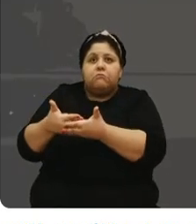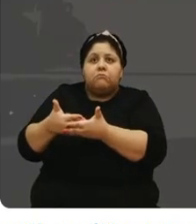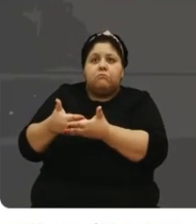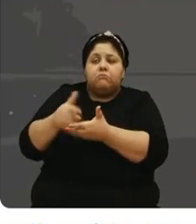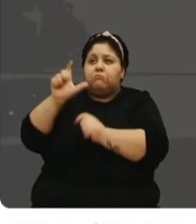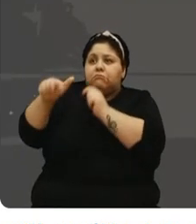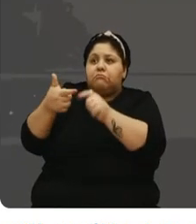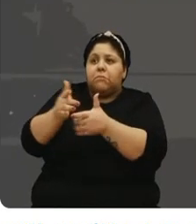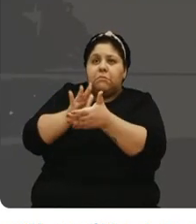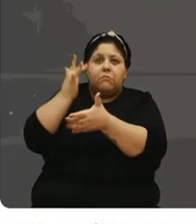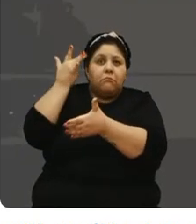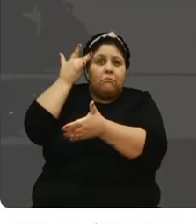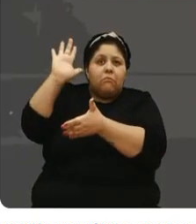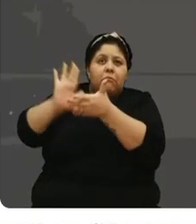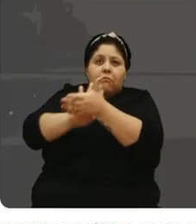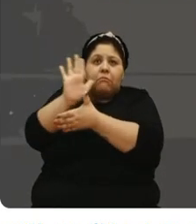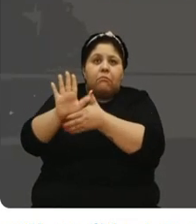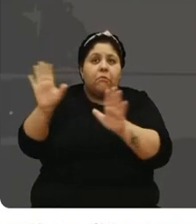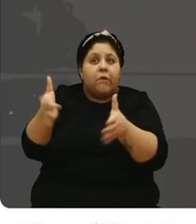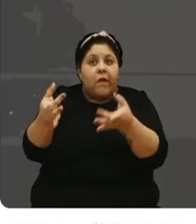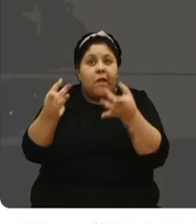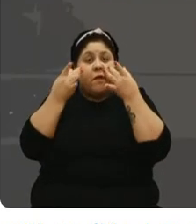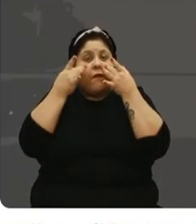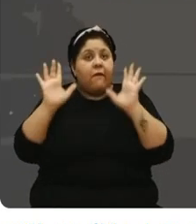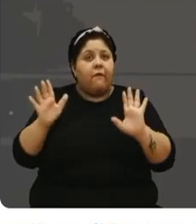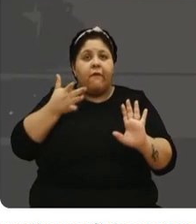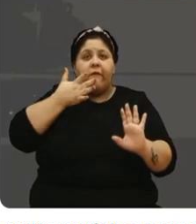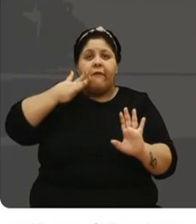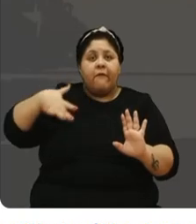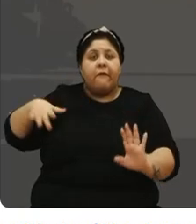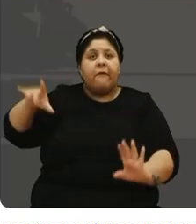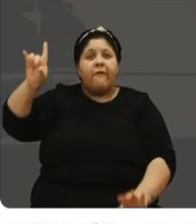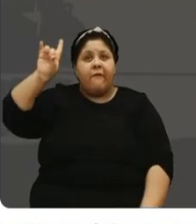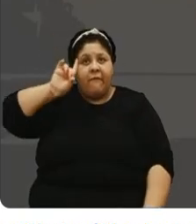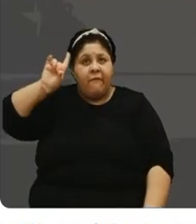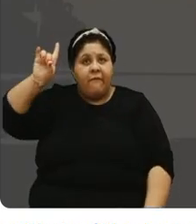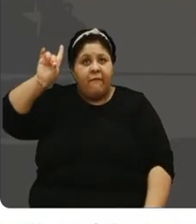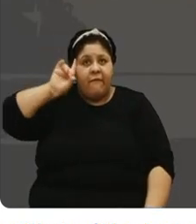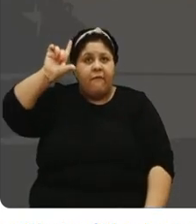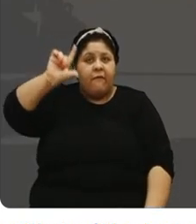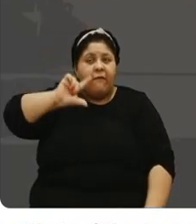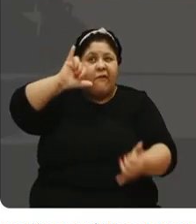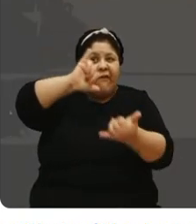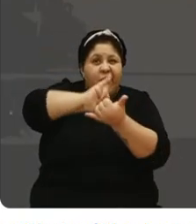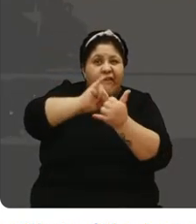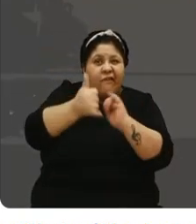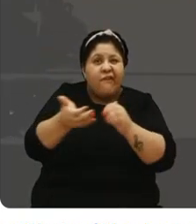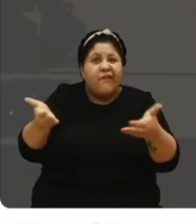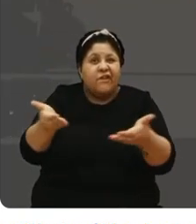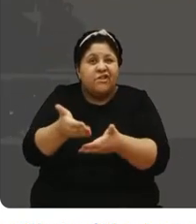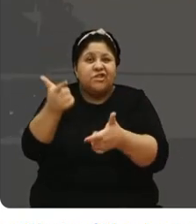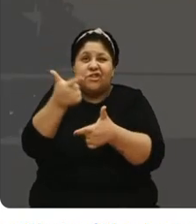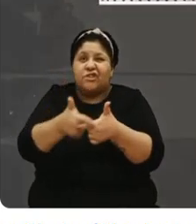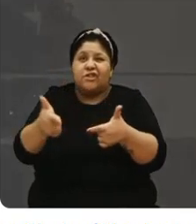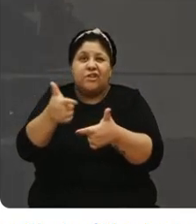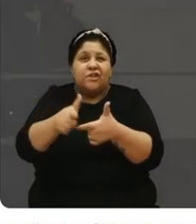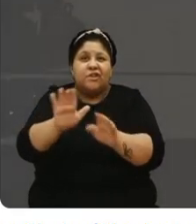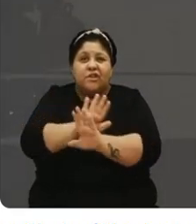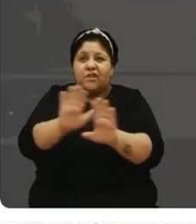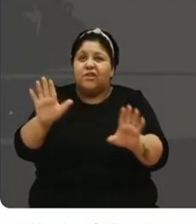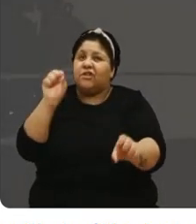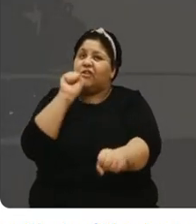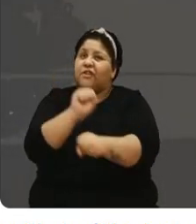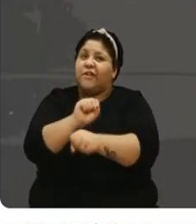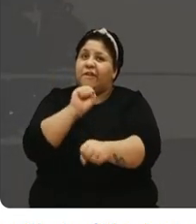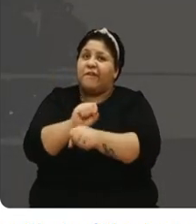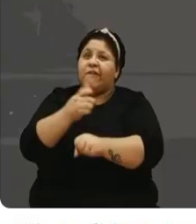entendendo o que está acontecendo. Eu quero alertar isso aqui. Crianças do dia a dia com poucos sintomas já têm lesões. Não vamos esperar